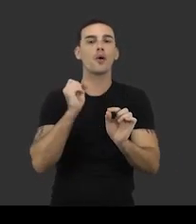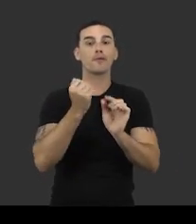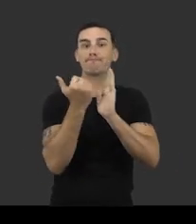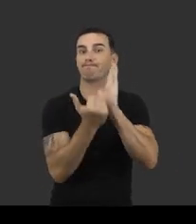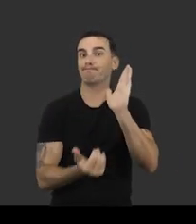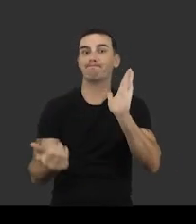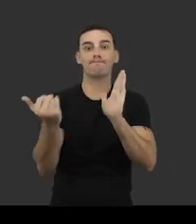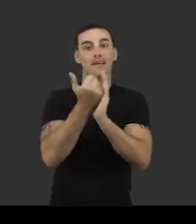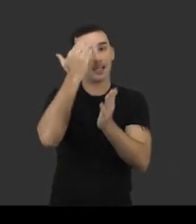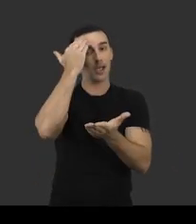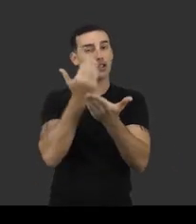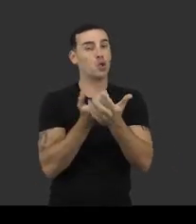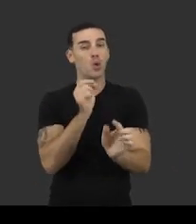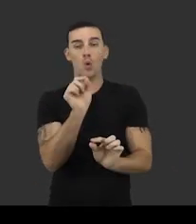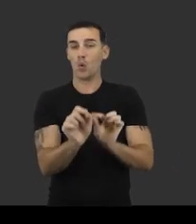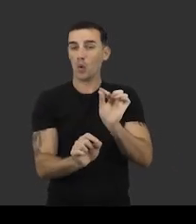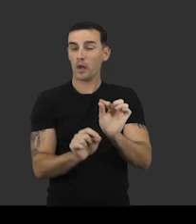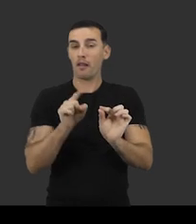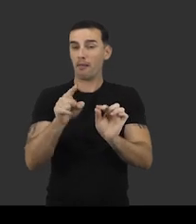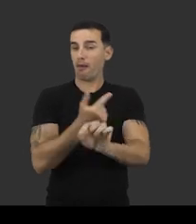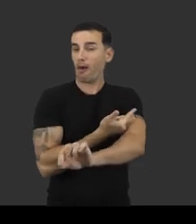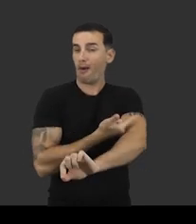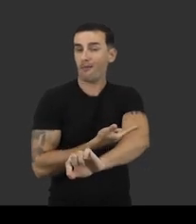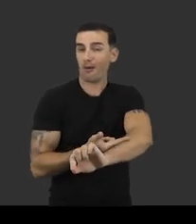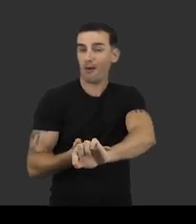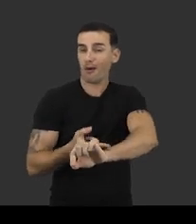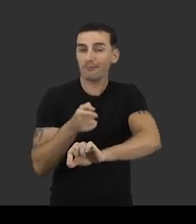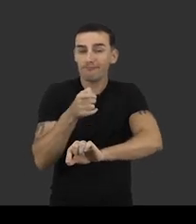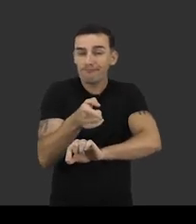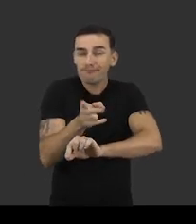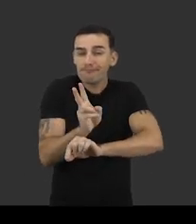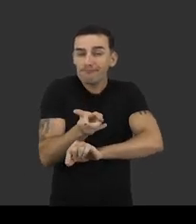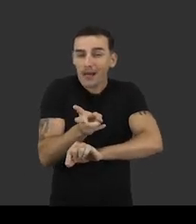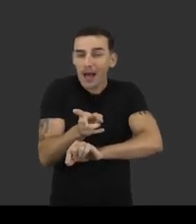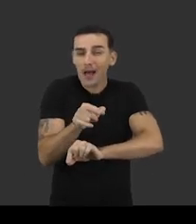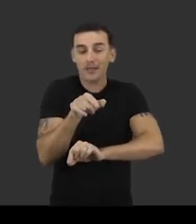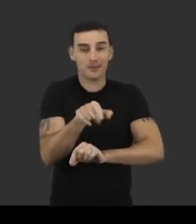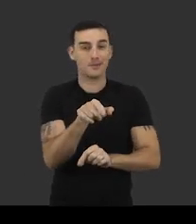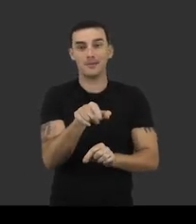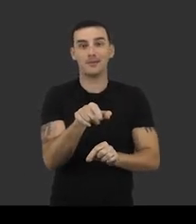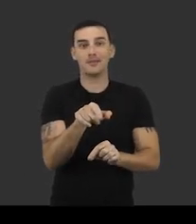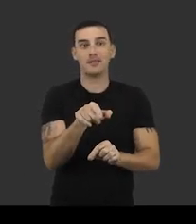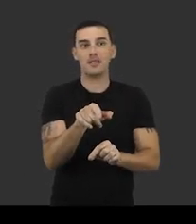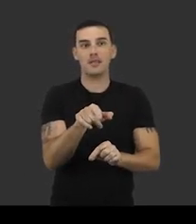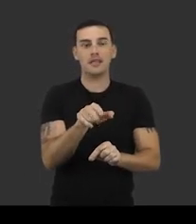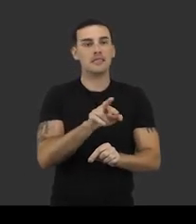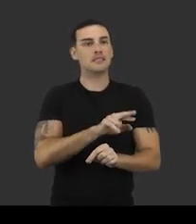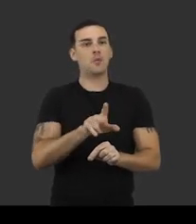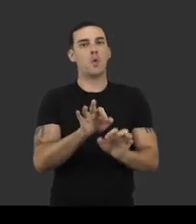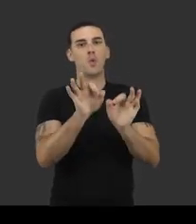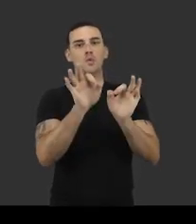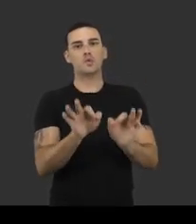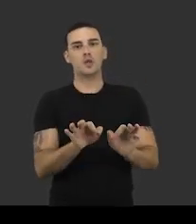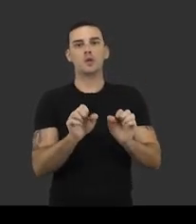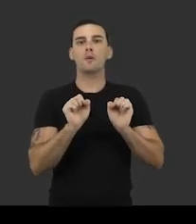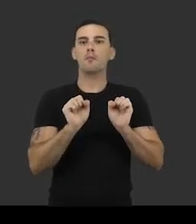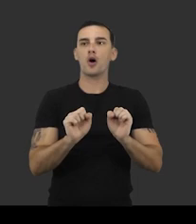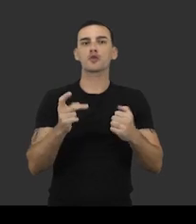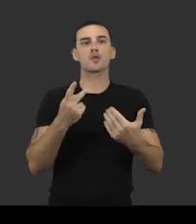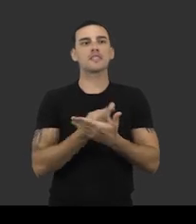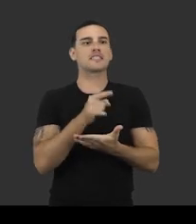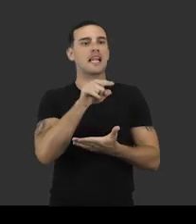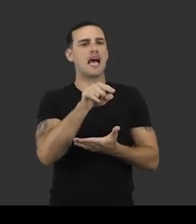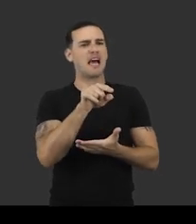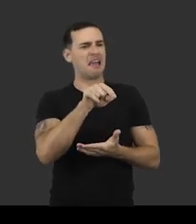em acreditar que aquele comportamento que não é o desejável pode ser autismo,